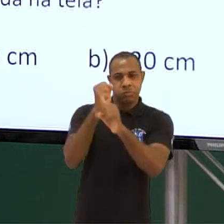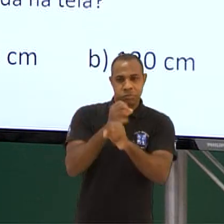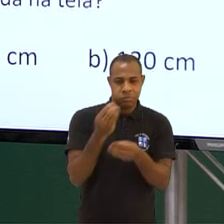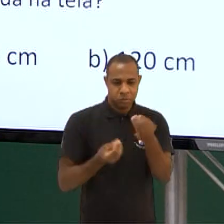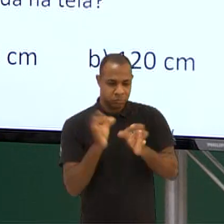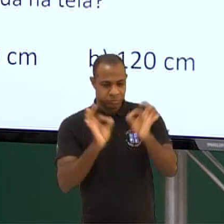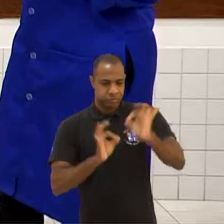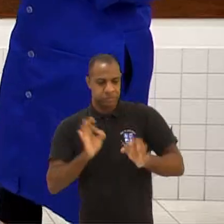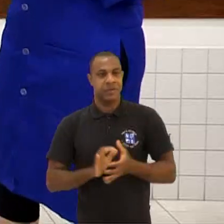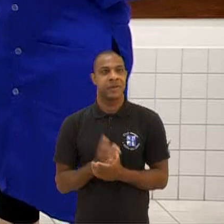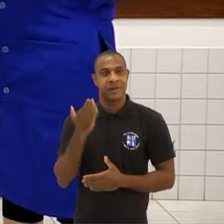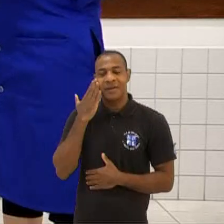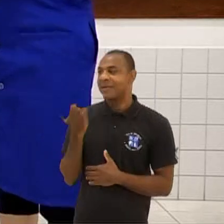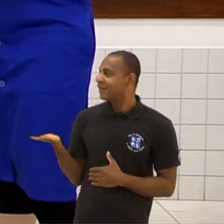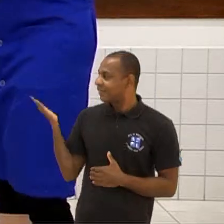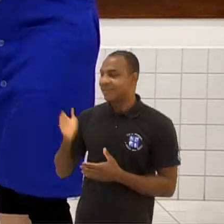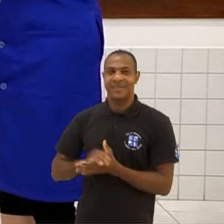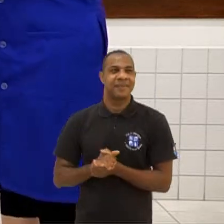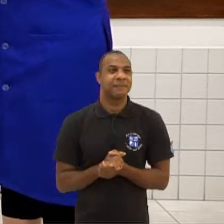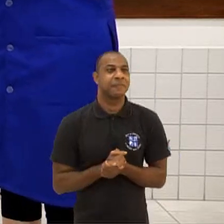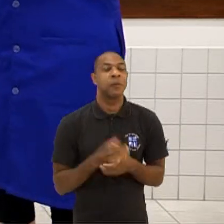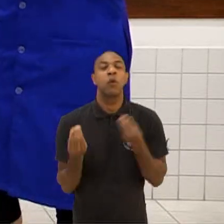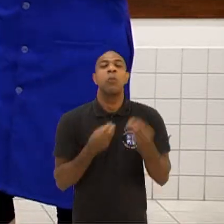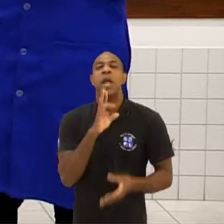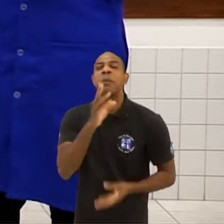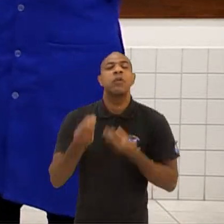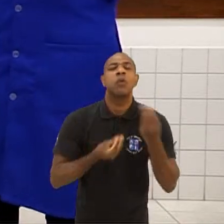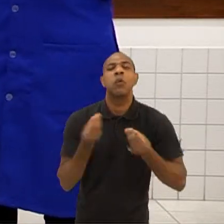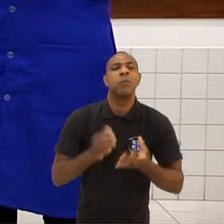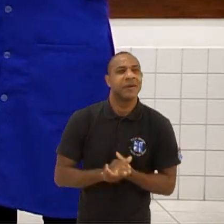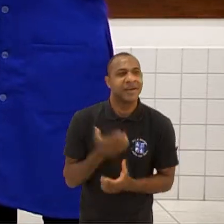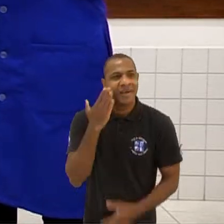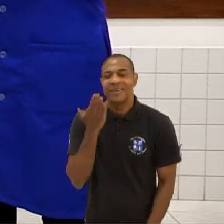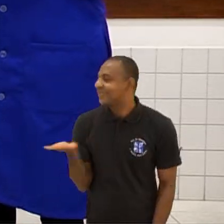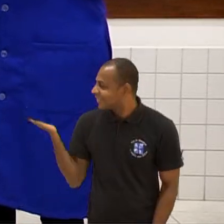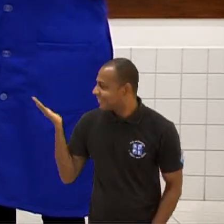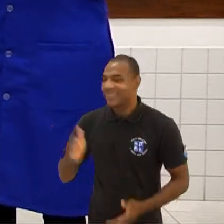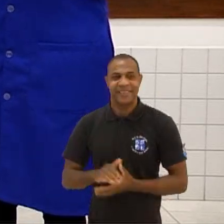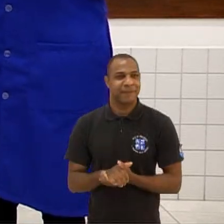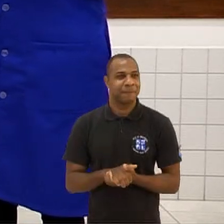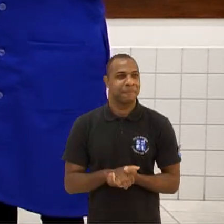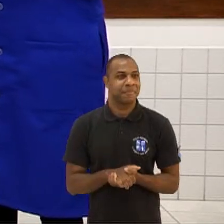da proporção. E aí, okay? Vamos ver a resposta, professor, então, do exercício? Na enquete,